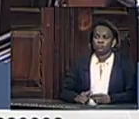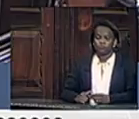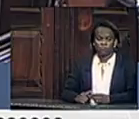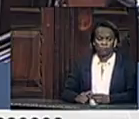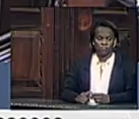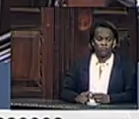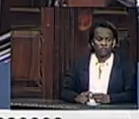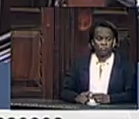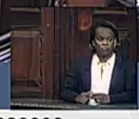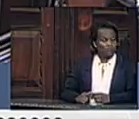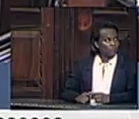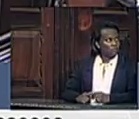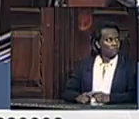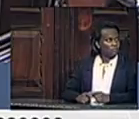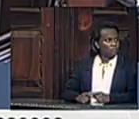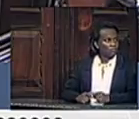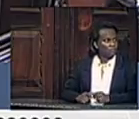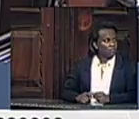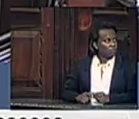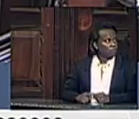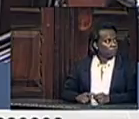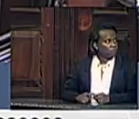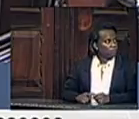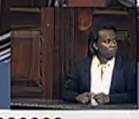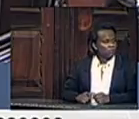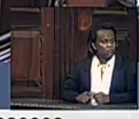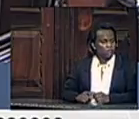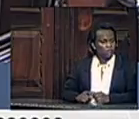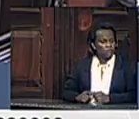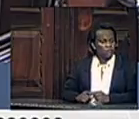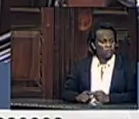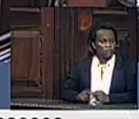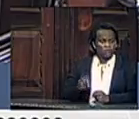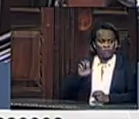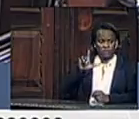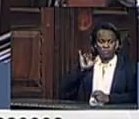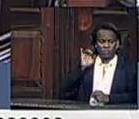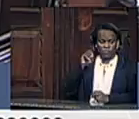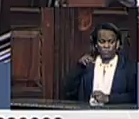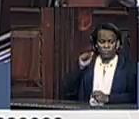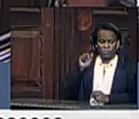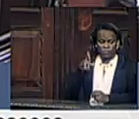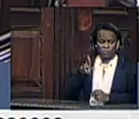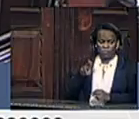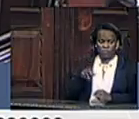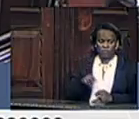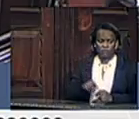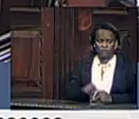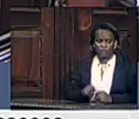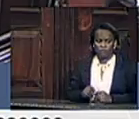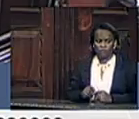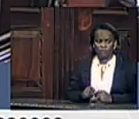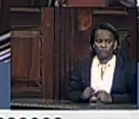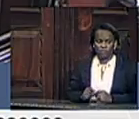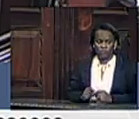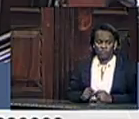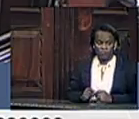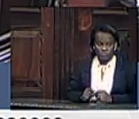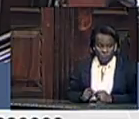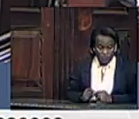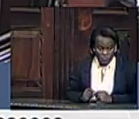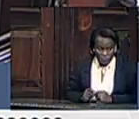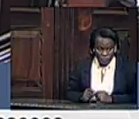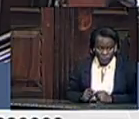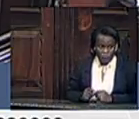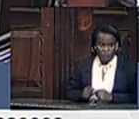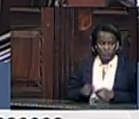Pela ordem, senhor. Pela ordem, deputado Eliomar Coelho. A questão de ordem que eu gostaria de fazer é apenas para fazer um